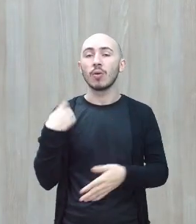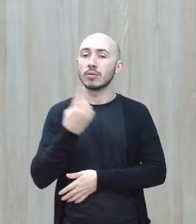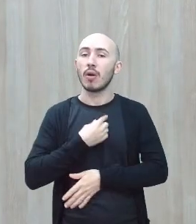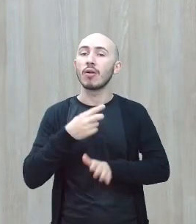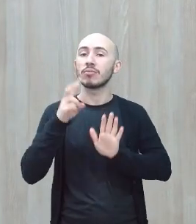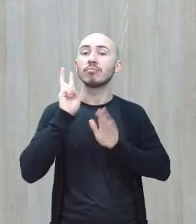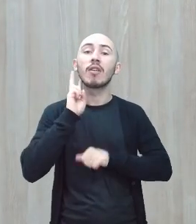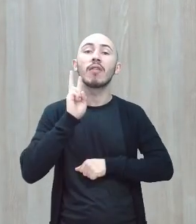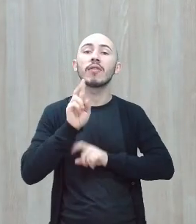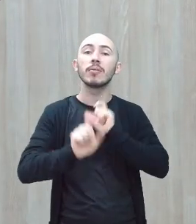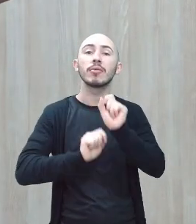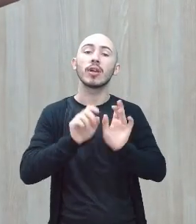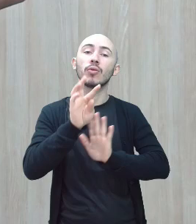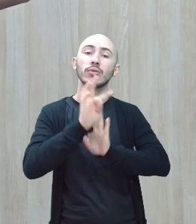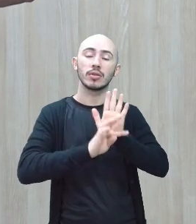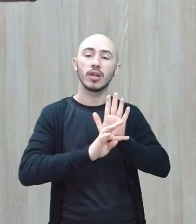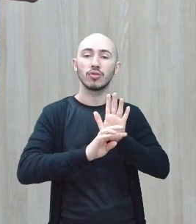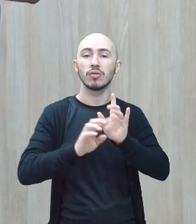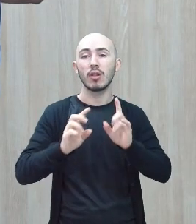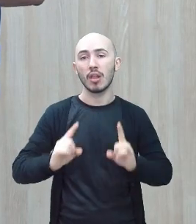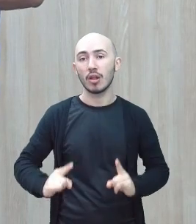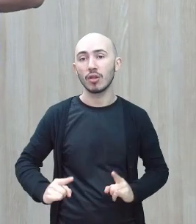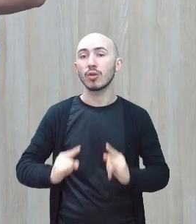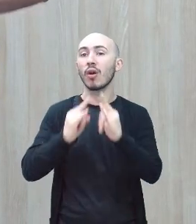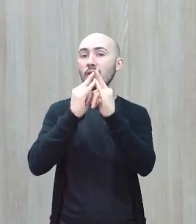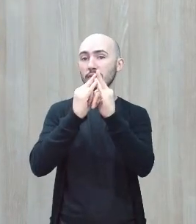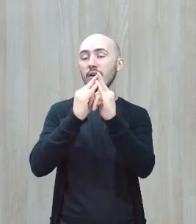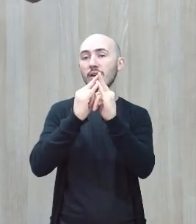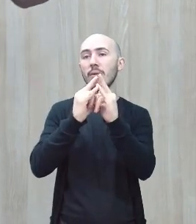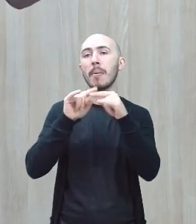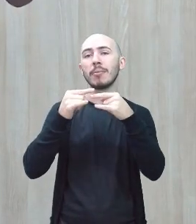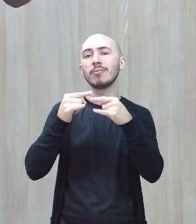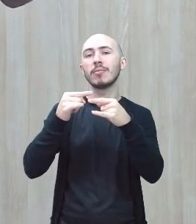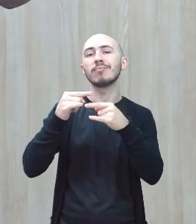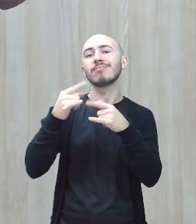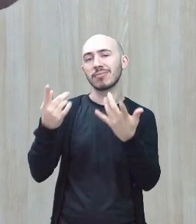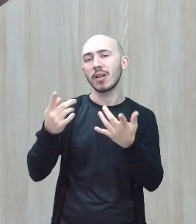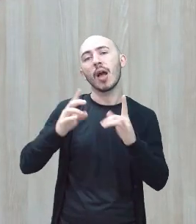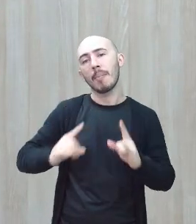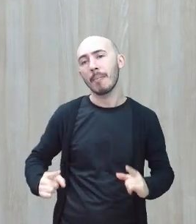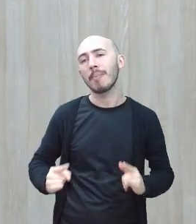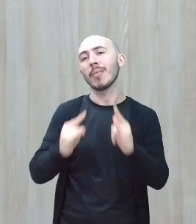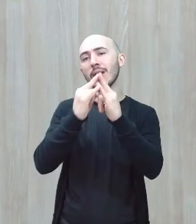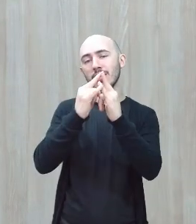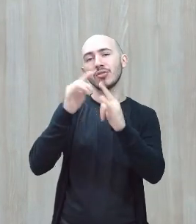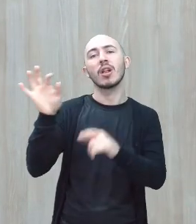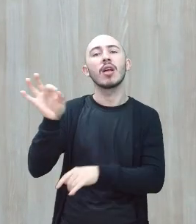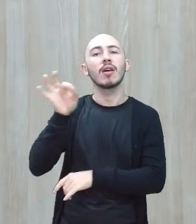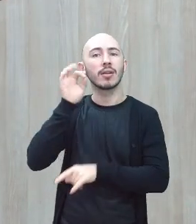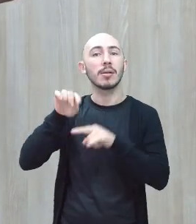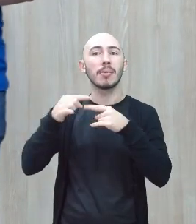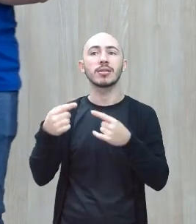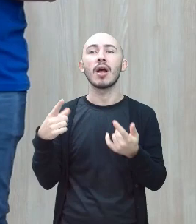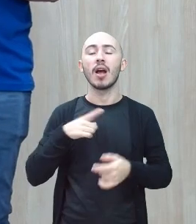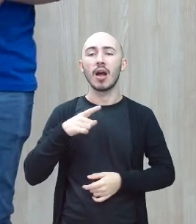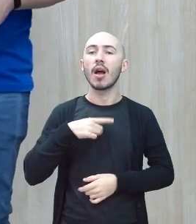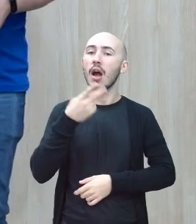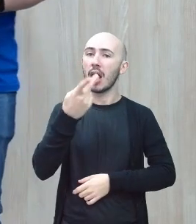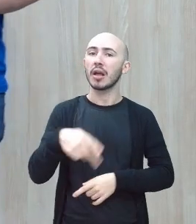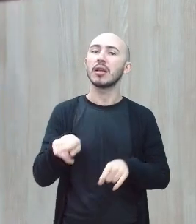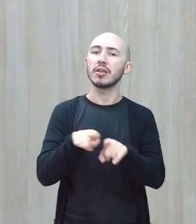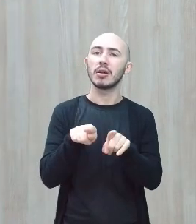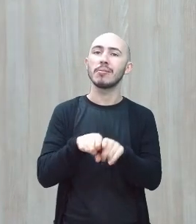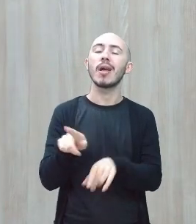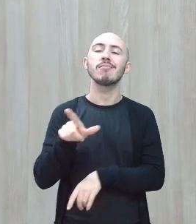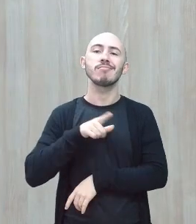Eiffel, sendo que a Torre Eiffel é lá em Paris. E vocês têm uma torre também aqui, é de